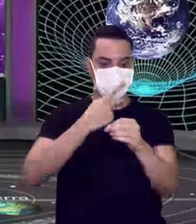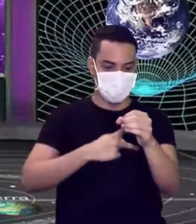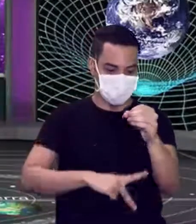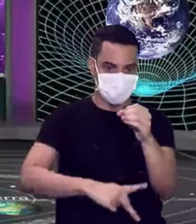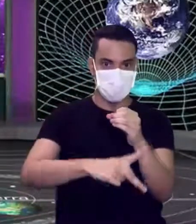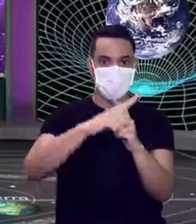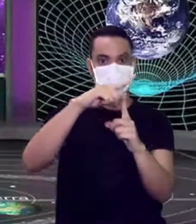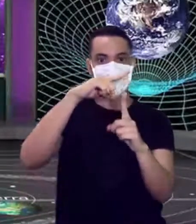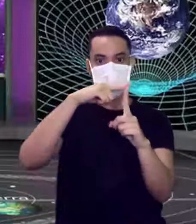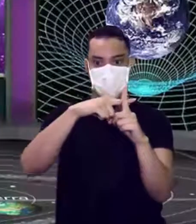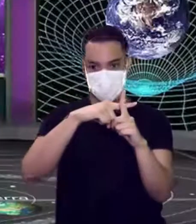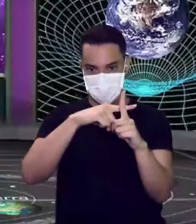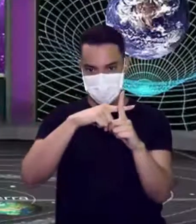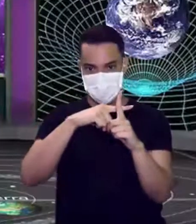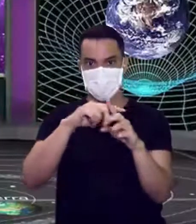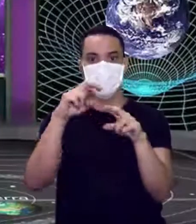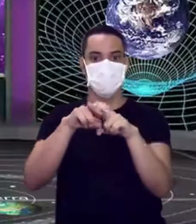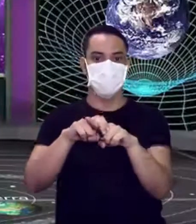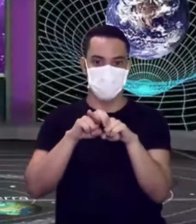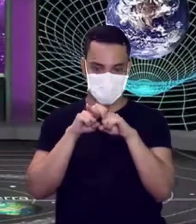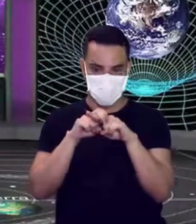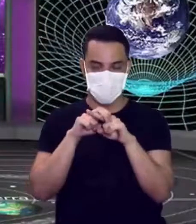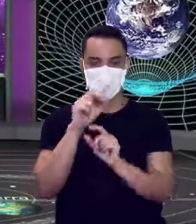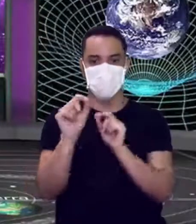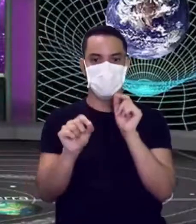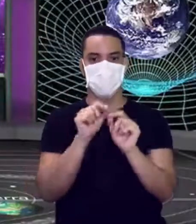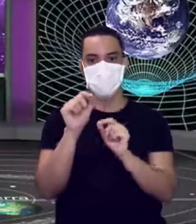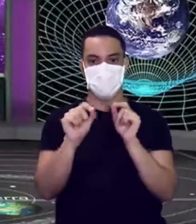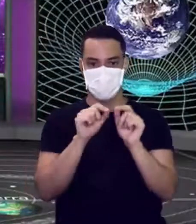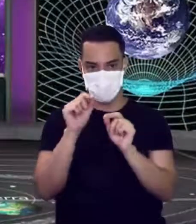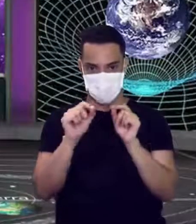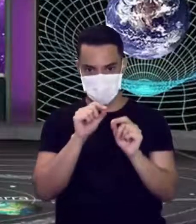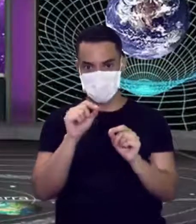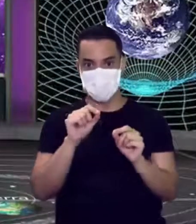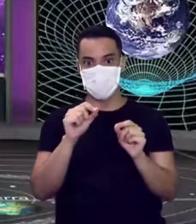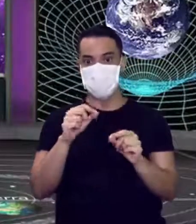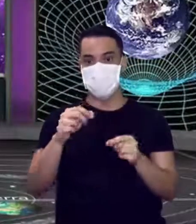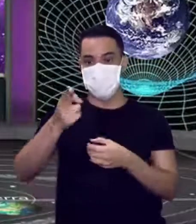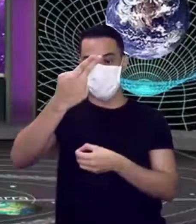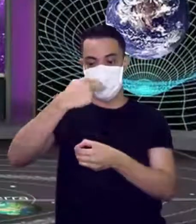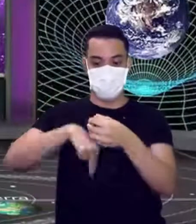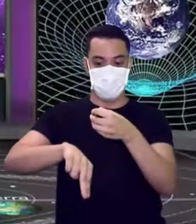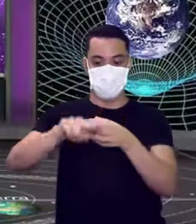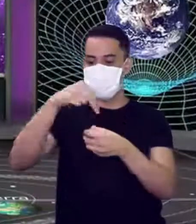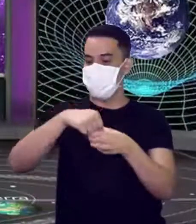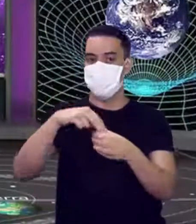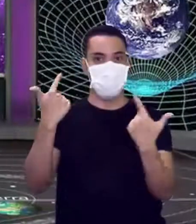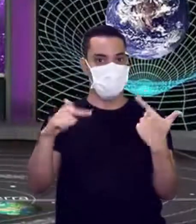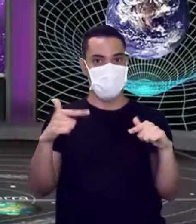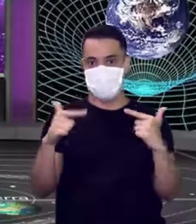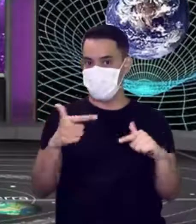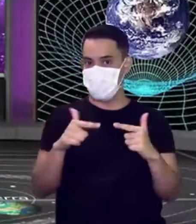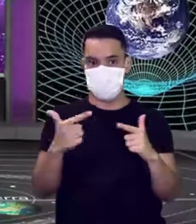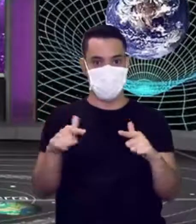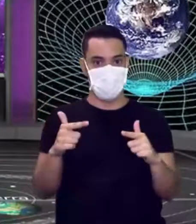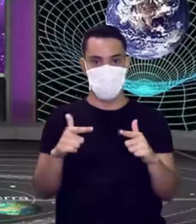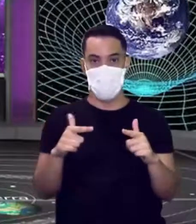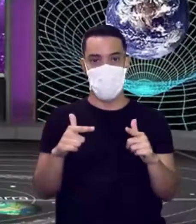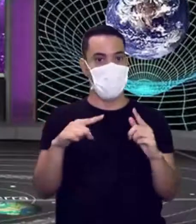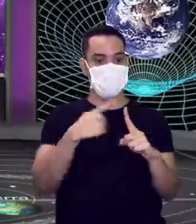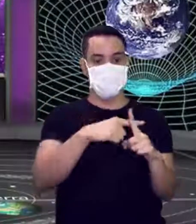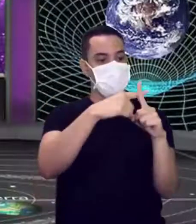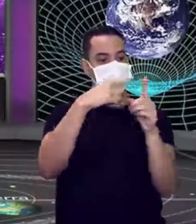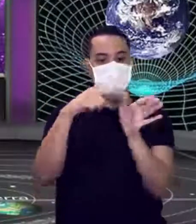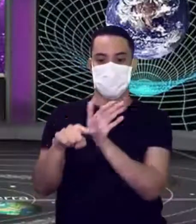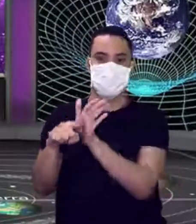com positivo. Os nêutrons, como eles não têm interação, eles não são portadores de cargas nem positivas e